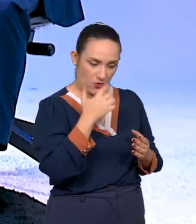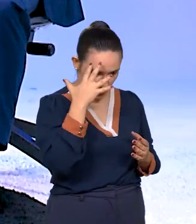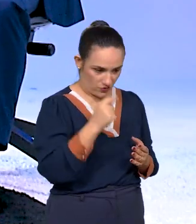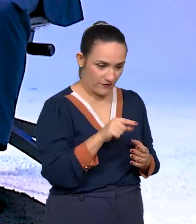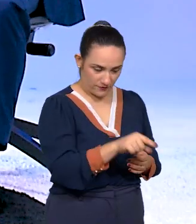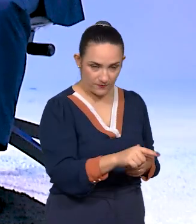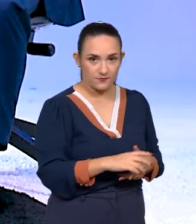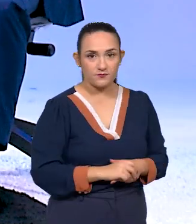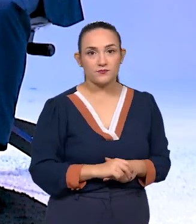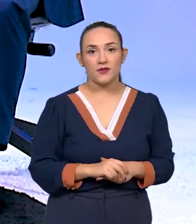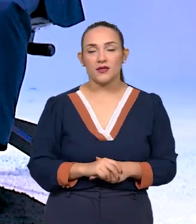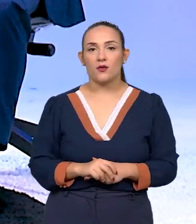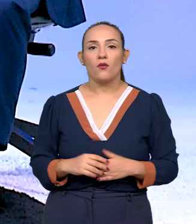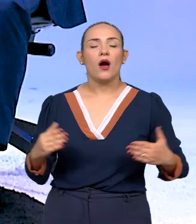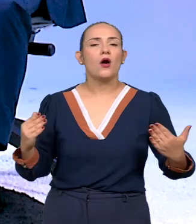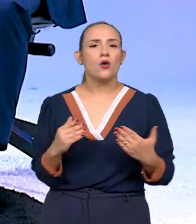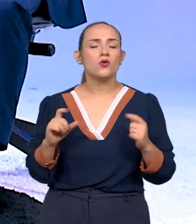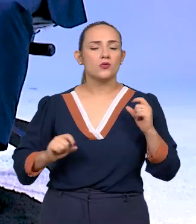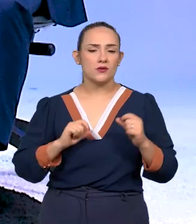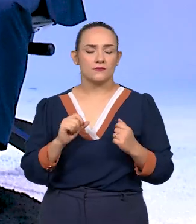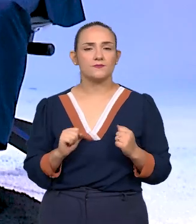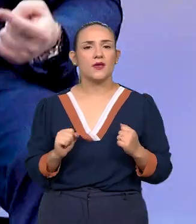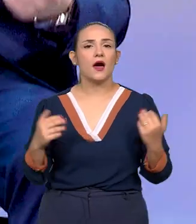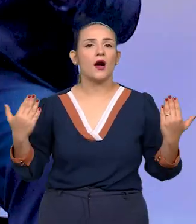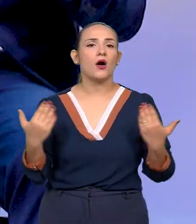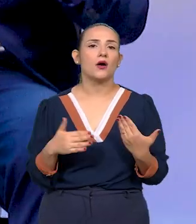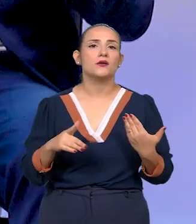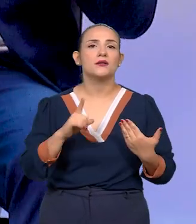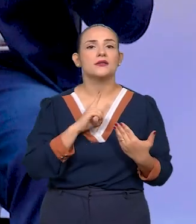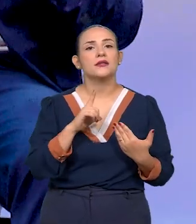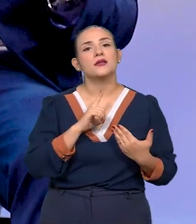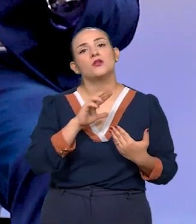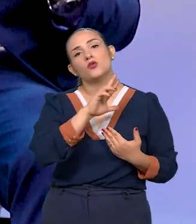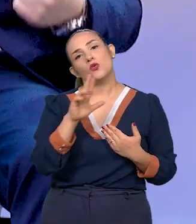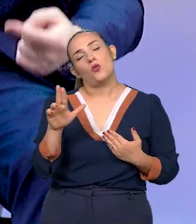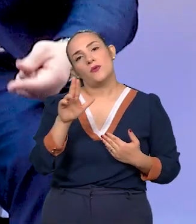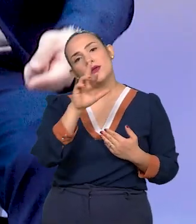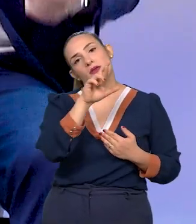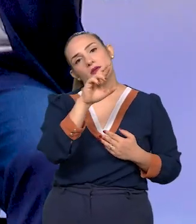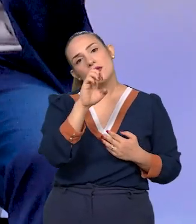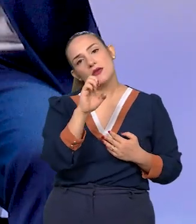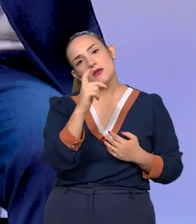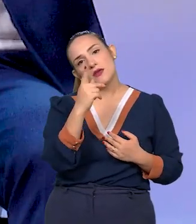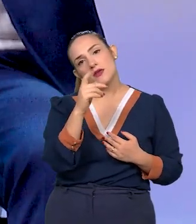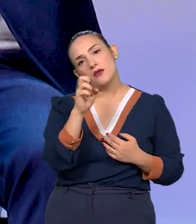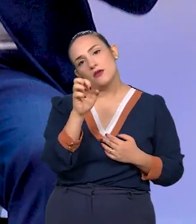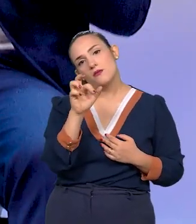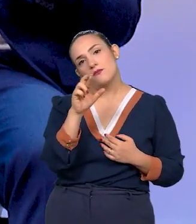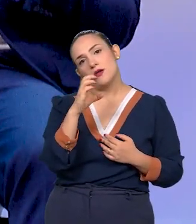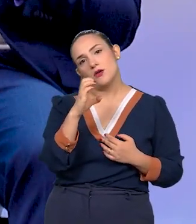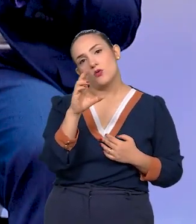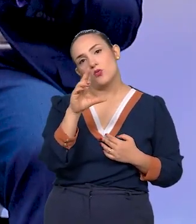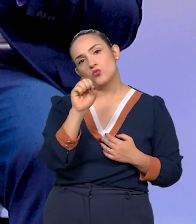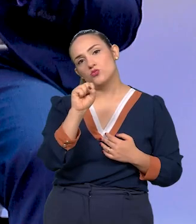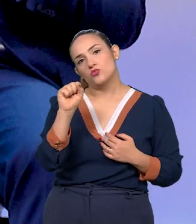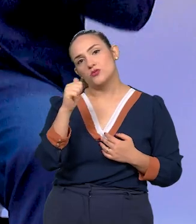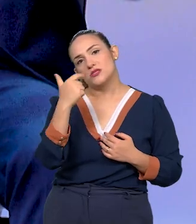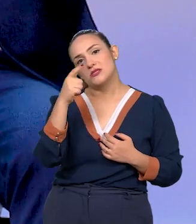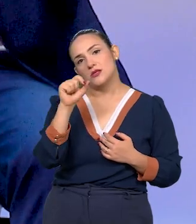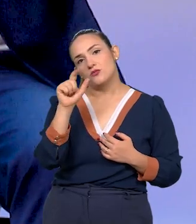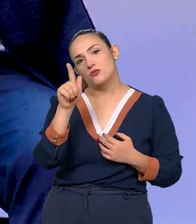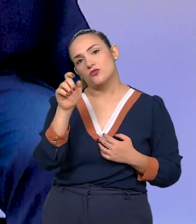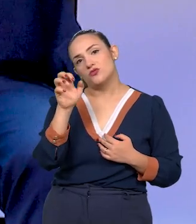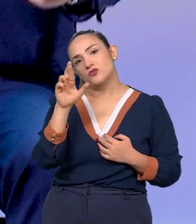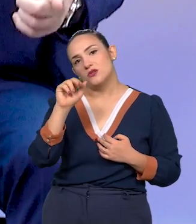difuso, é aquilo que nós denominamos de repercussão geral. O que é repercussão geral? É um caso individual gerar